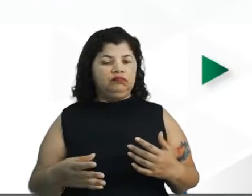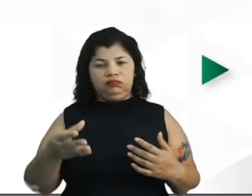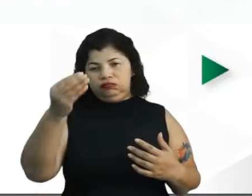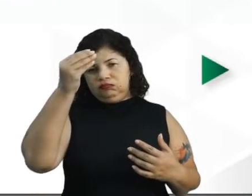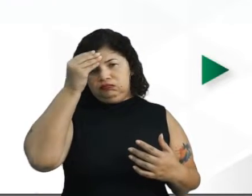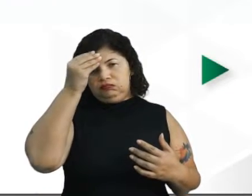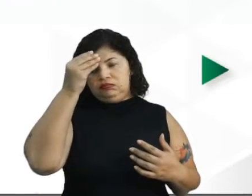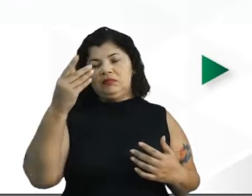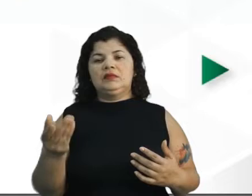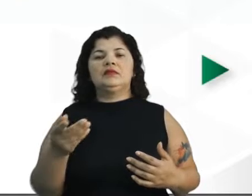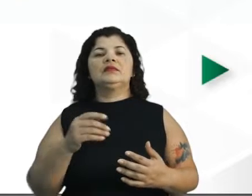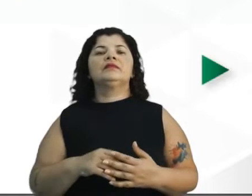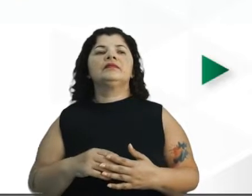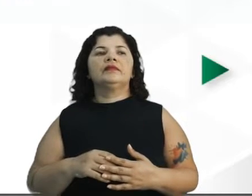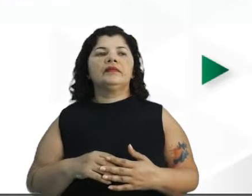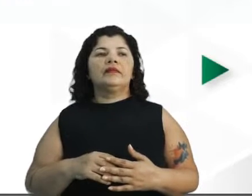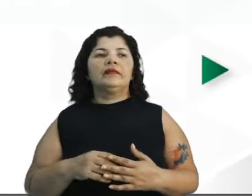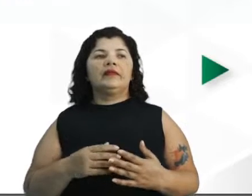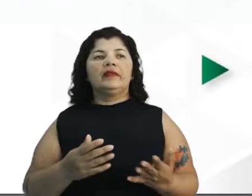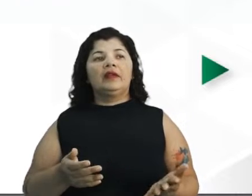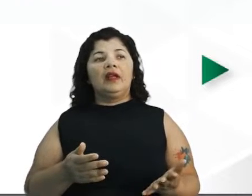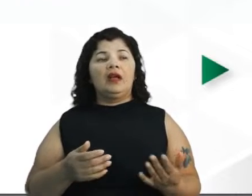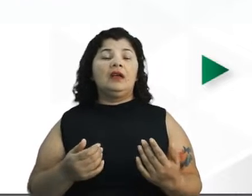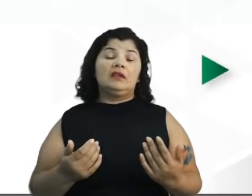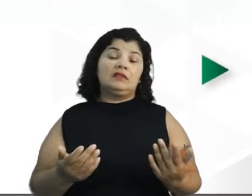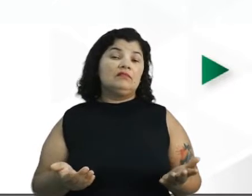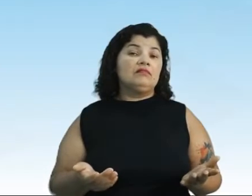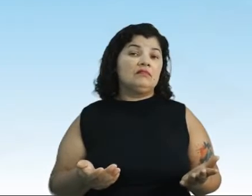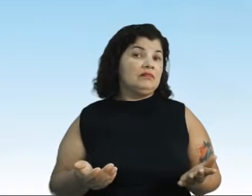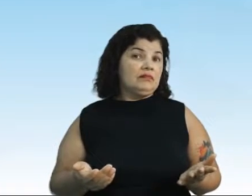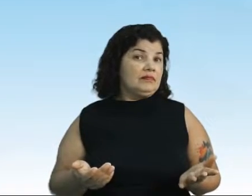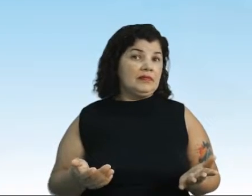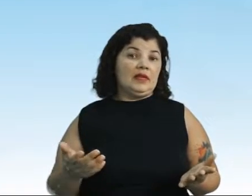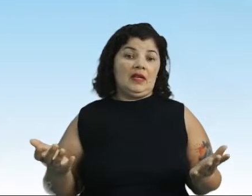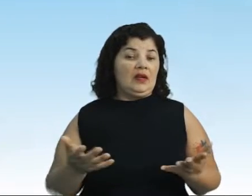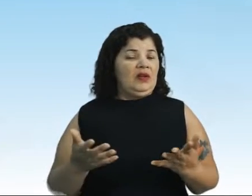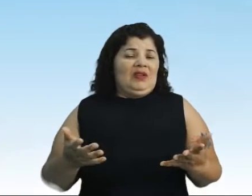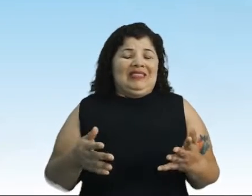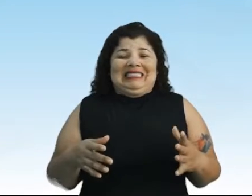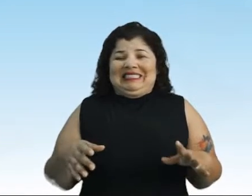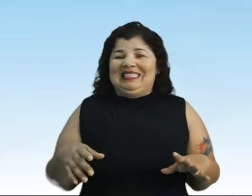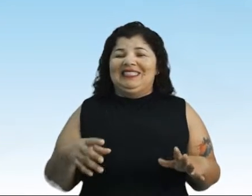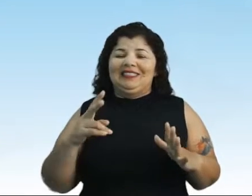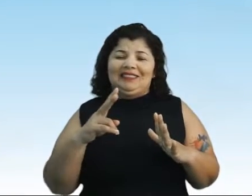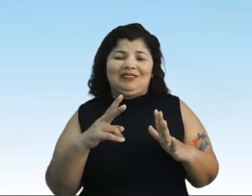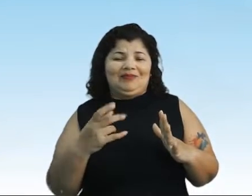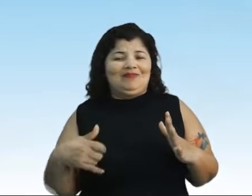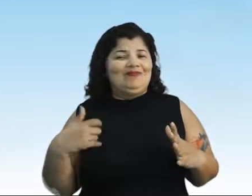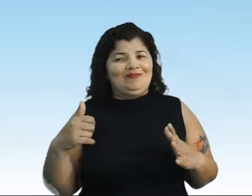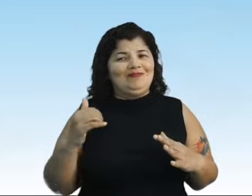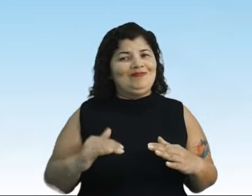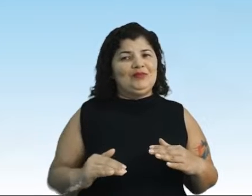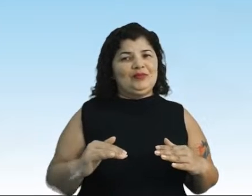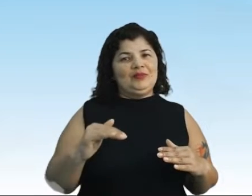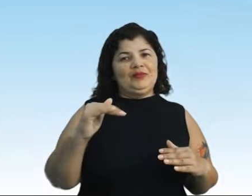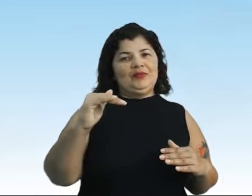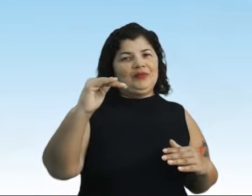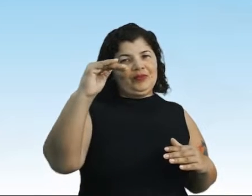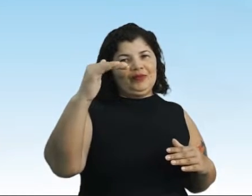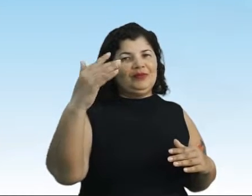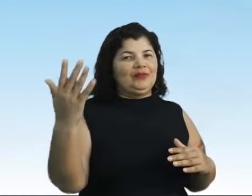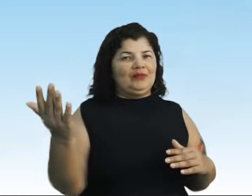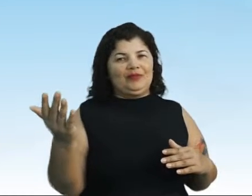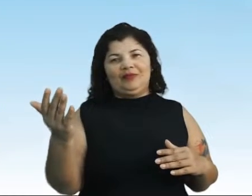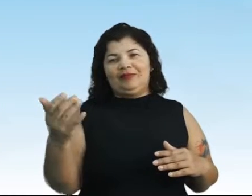repente, começou. Então, vamos supor que essa pessoa agora não tem mais 4 anos, né? Ela tem, sei